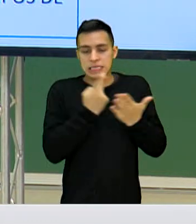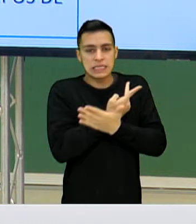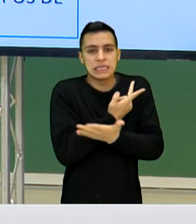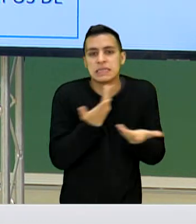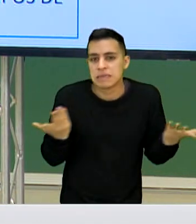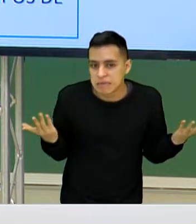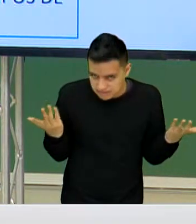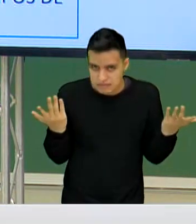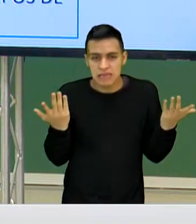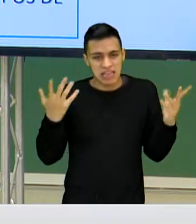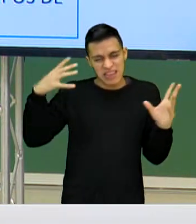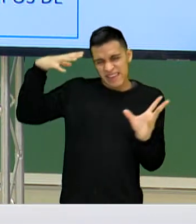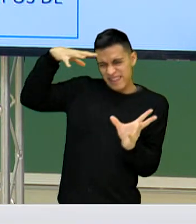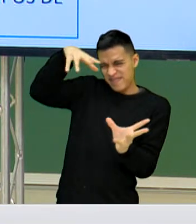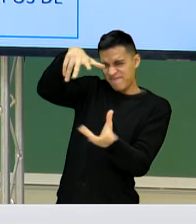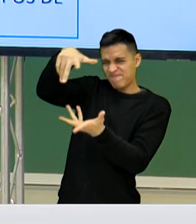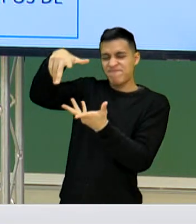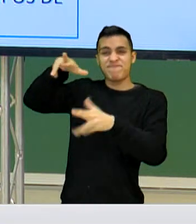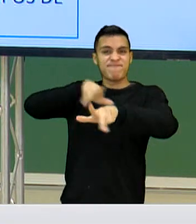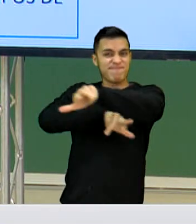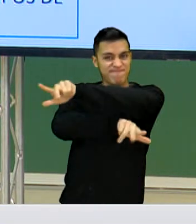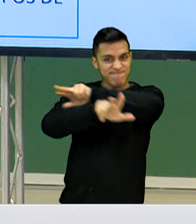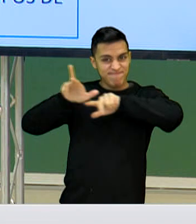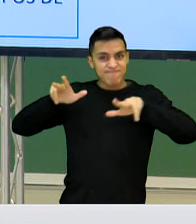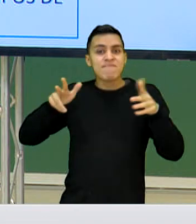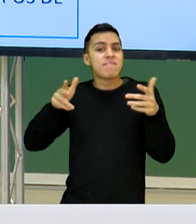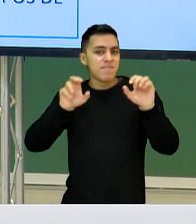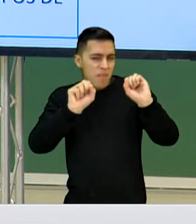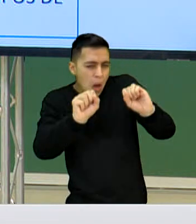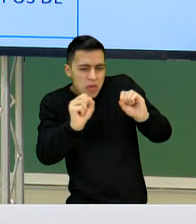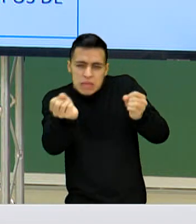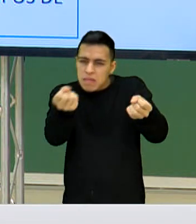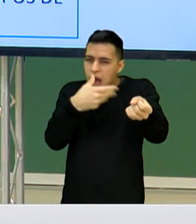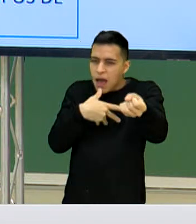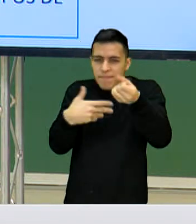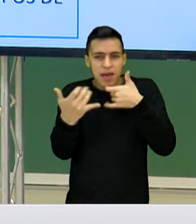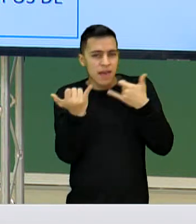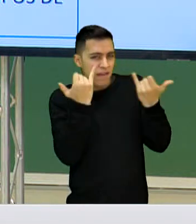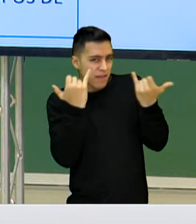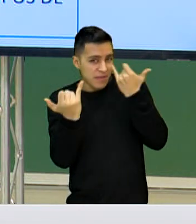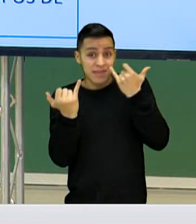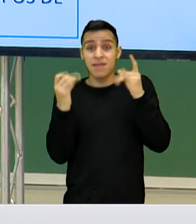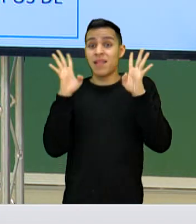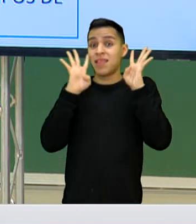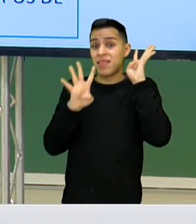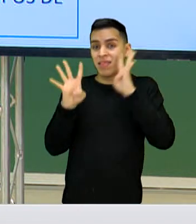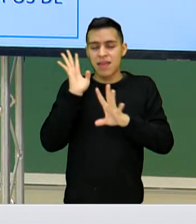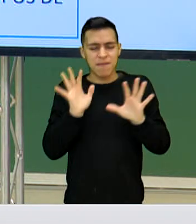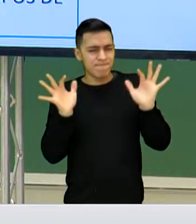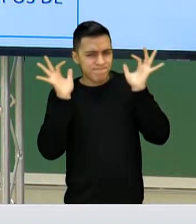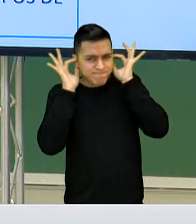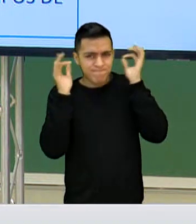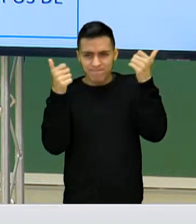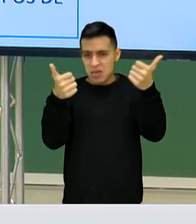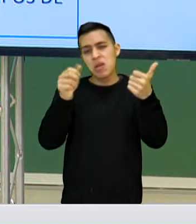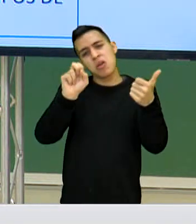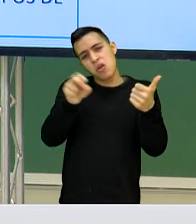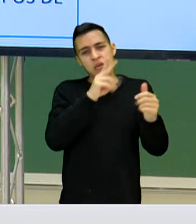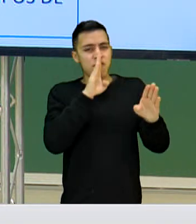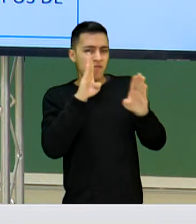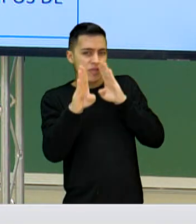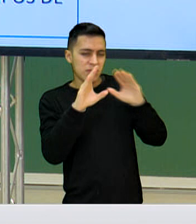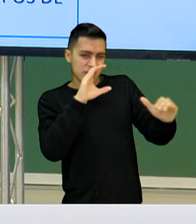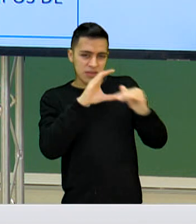professora, esse mundo é um mundo muito diverso, então de repente você pode me trazer alguma informação bacana, tá bom? Ou no meu Facebook também, que é